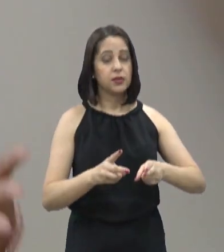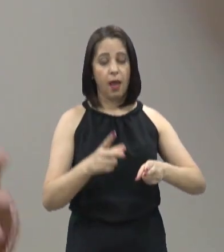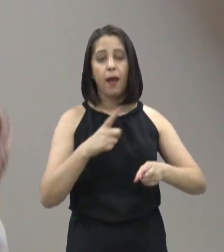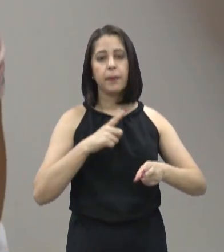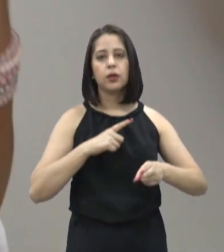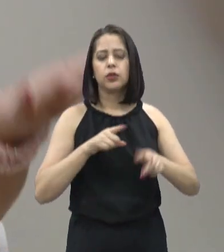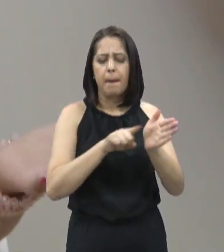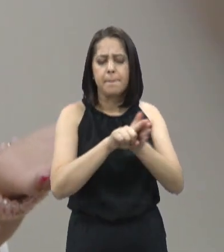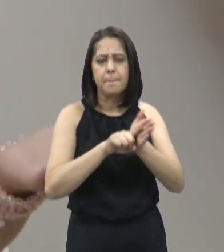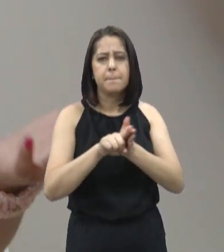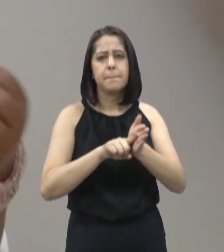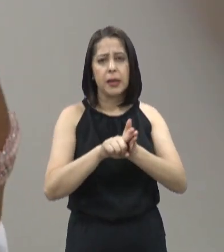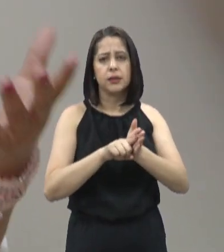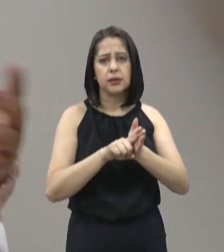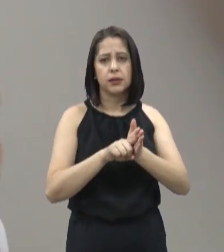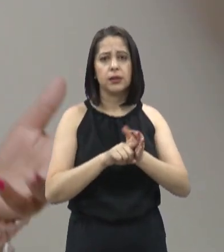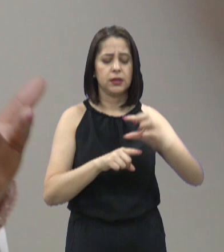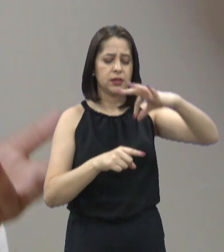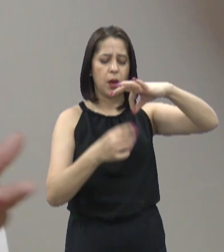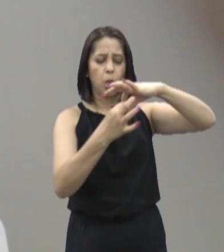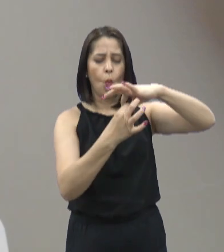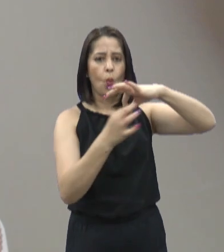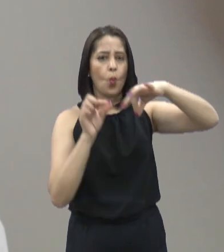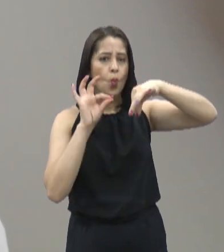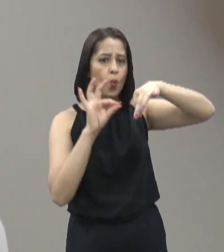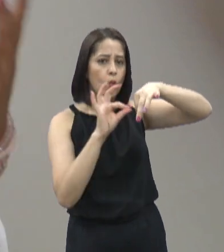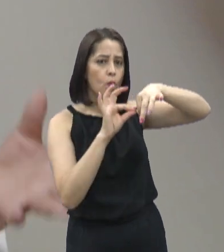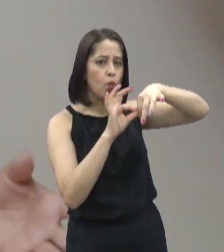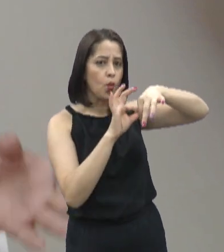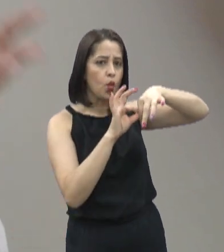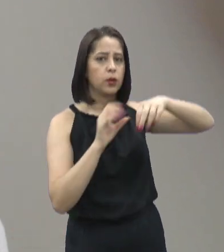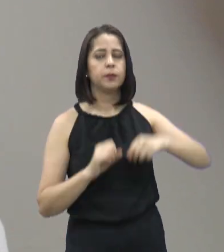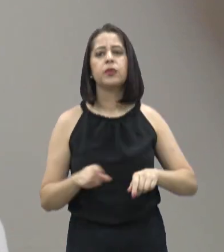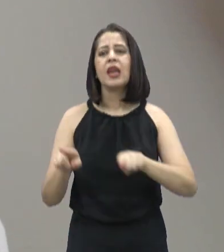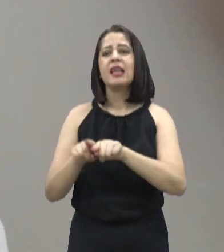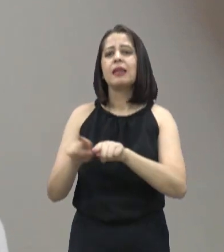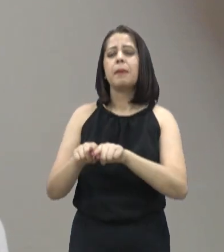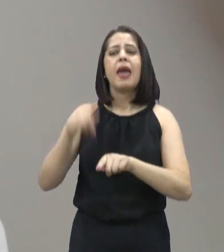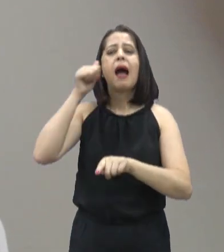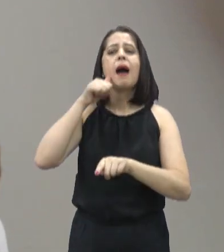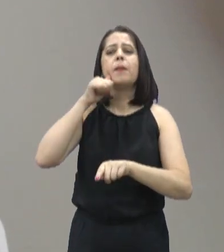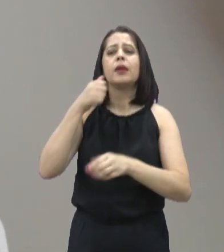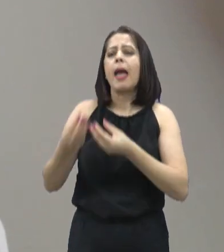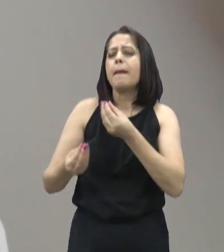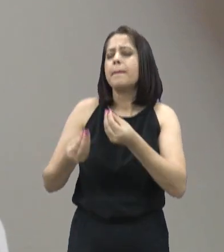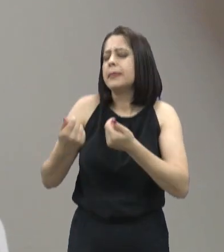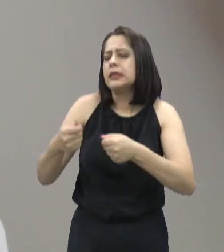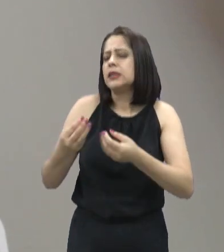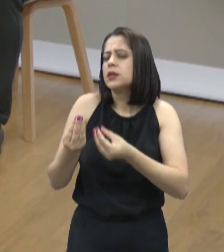da prevenção com as consultas ao médico, quais os outros cuidados que as mulheres devem tomar para evitar esse tipo de